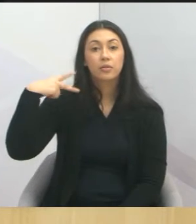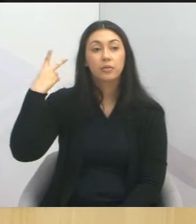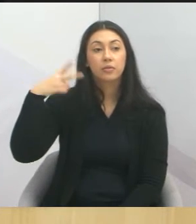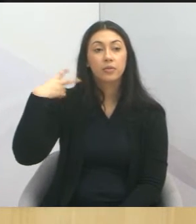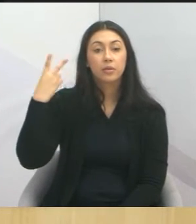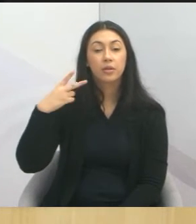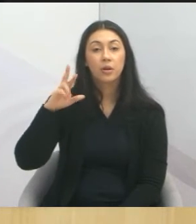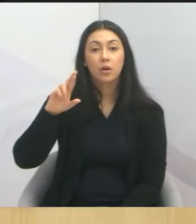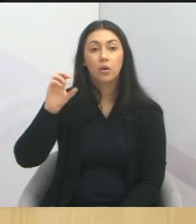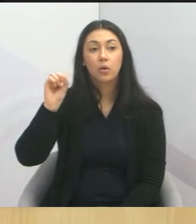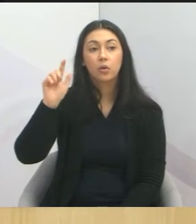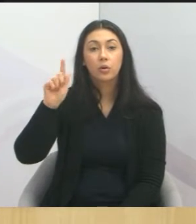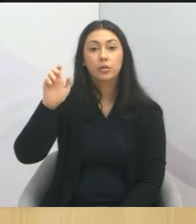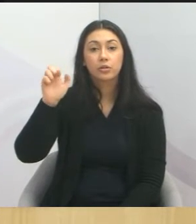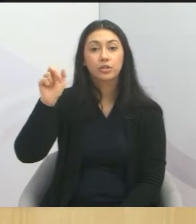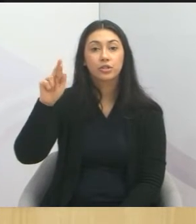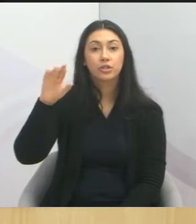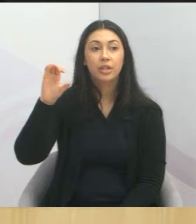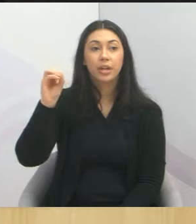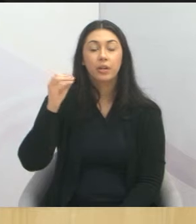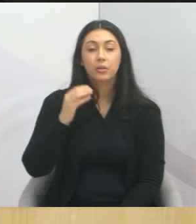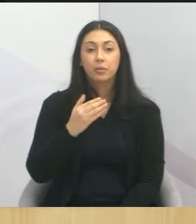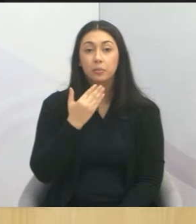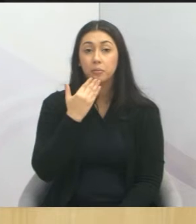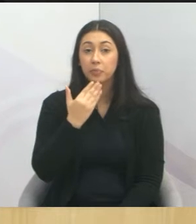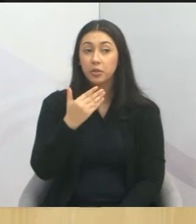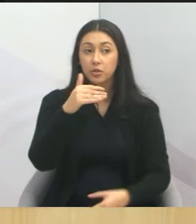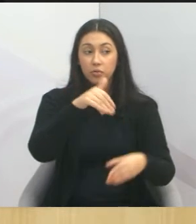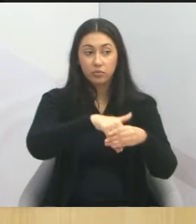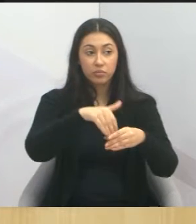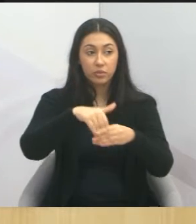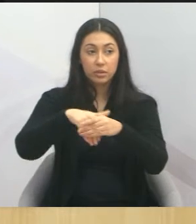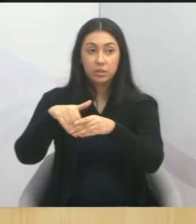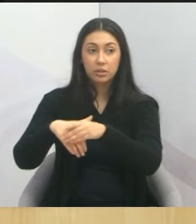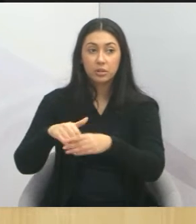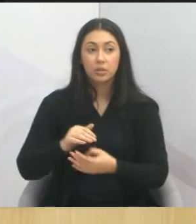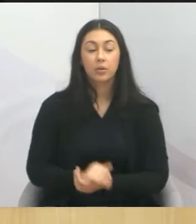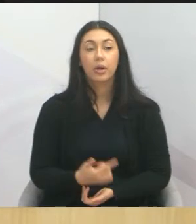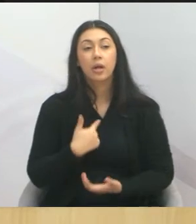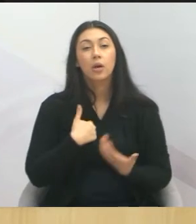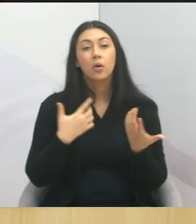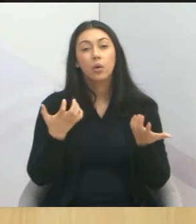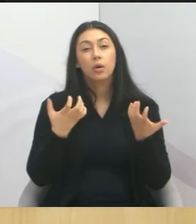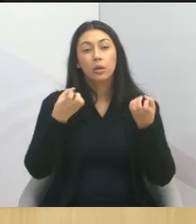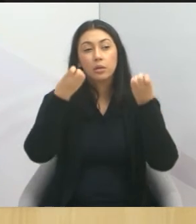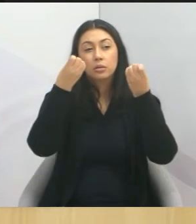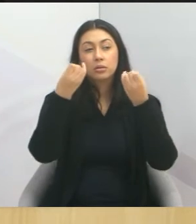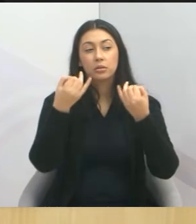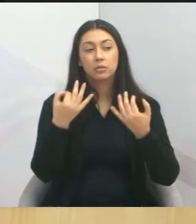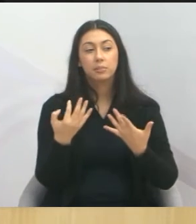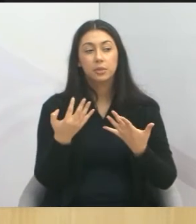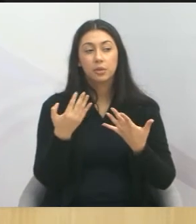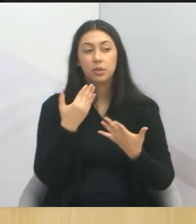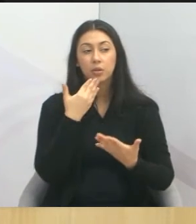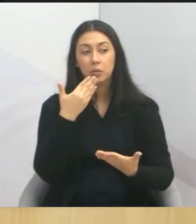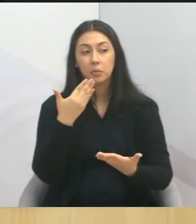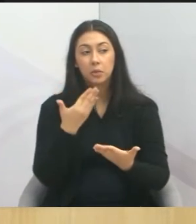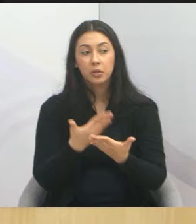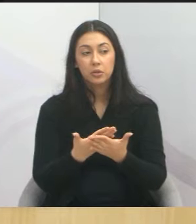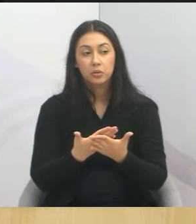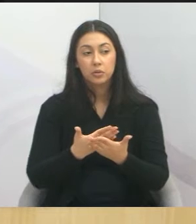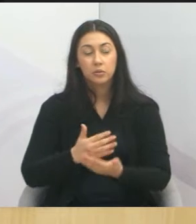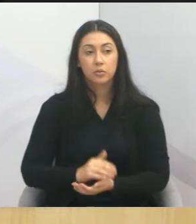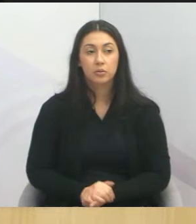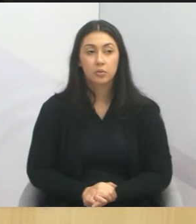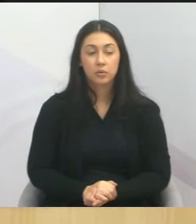Vereador Rogério Timóteo seu presidente foi pedido votação quero justificar o requerimento